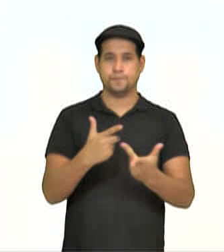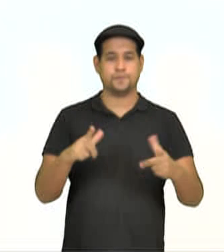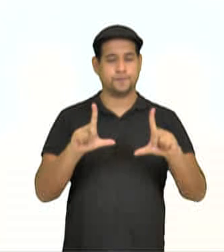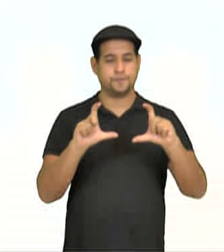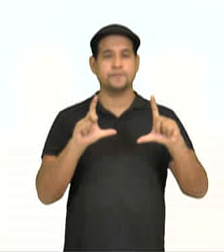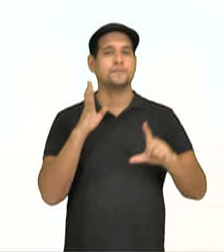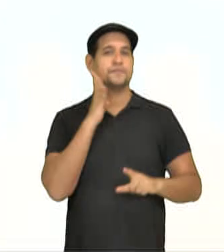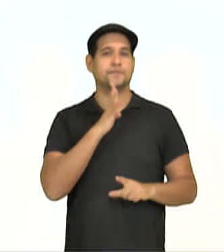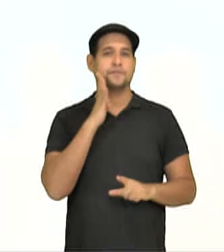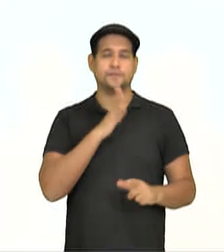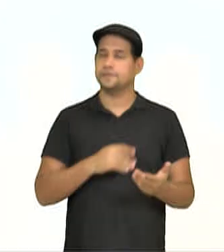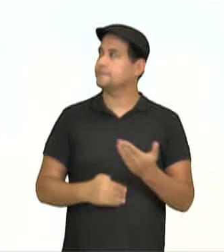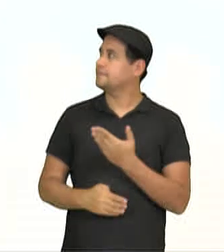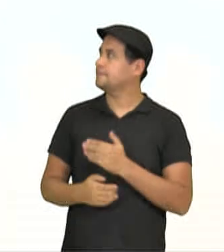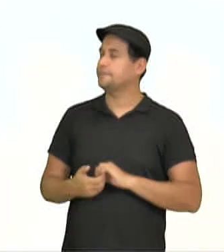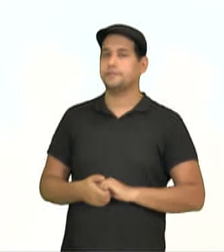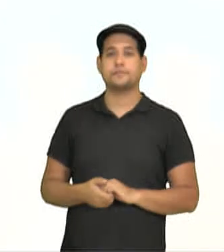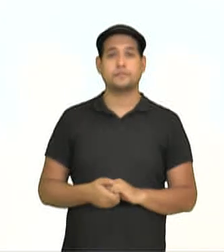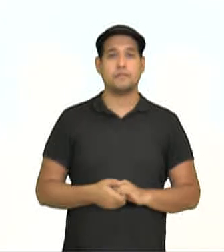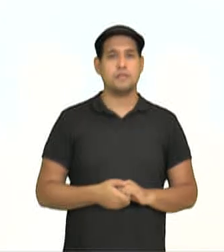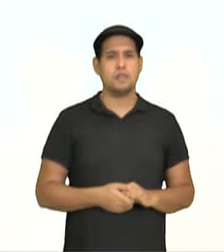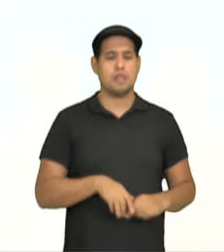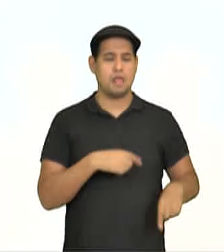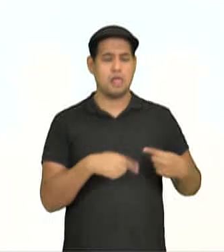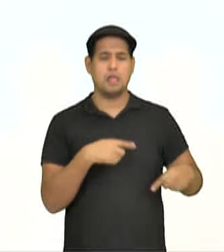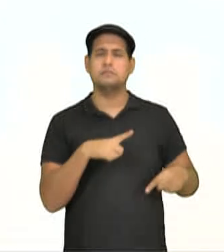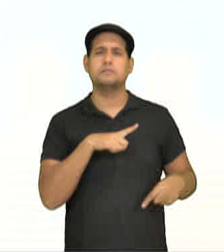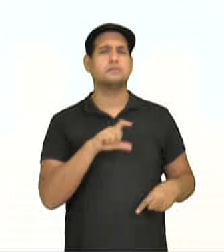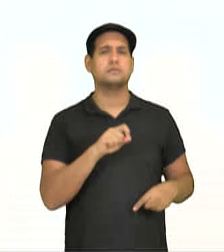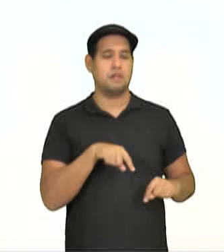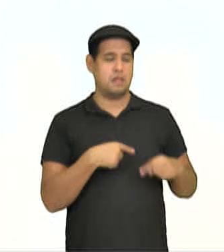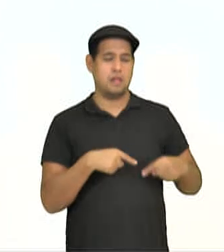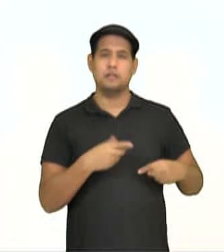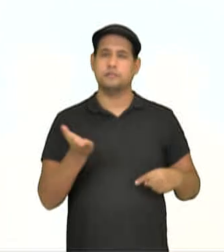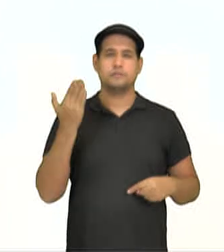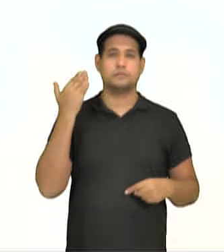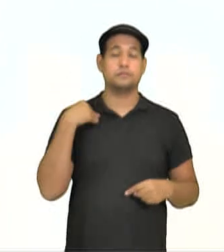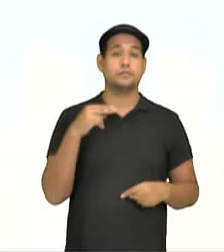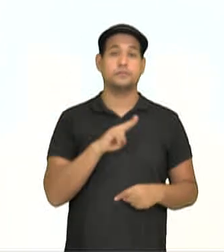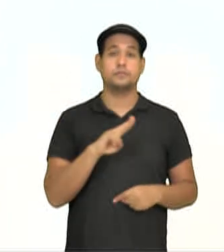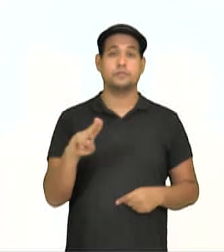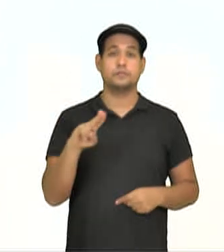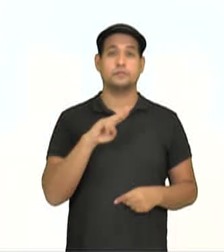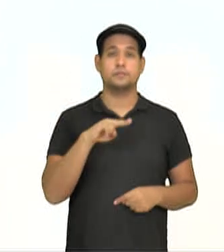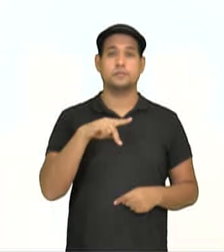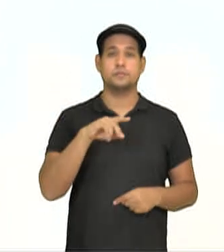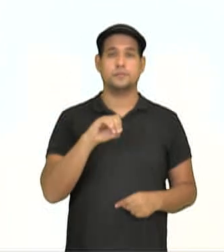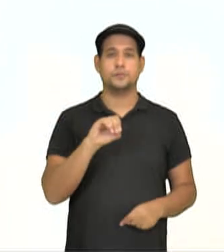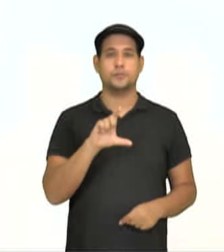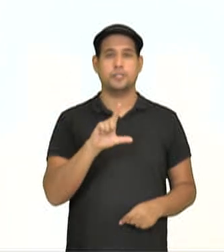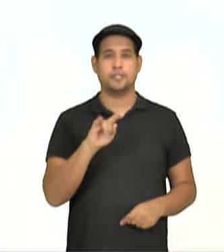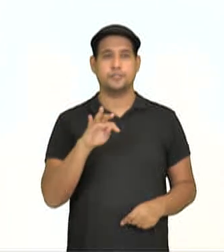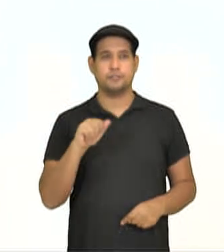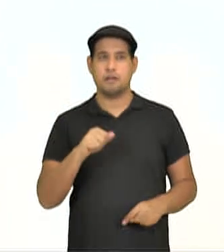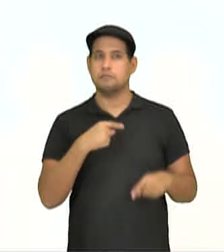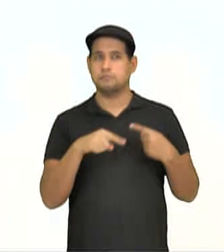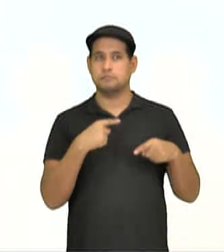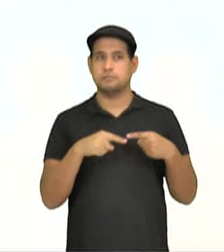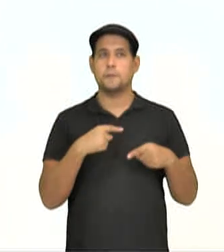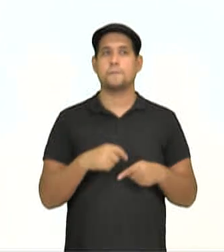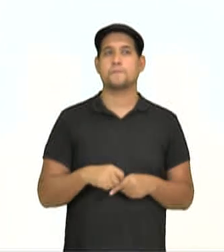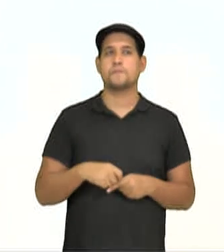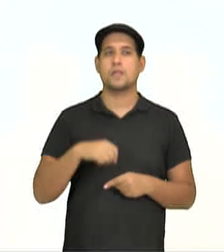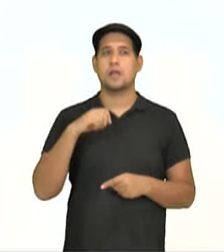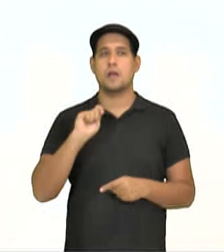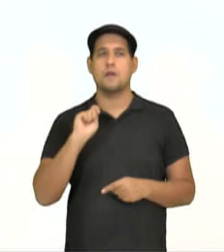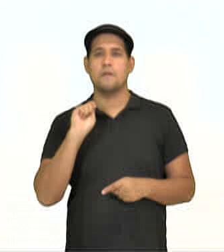bem legal. Então, a política, teve uma política, uma época, que era chamada de política pão e circo. Né?